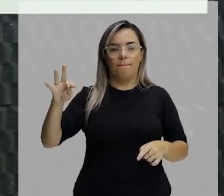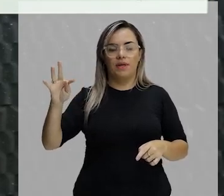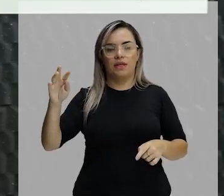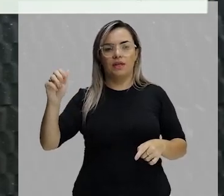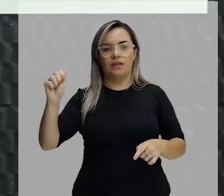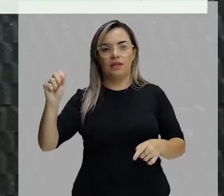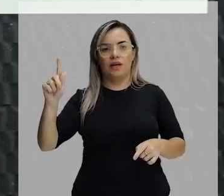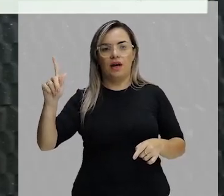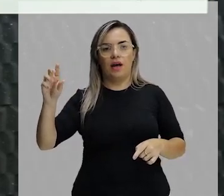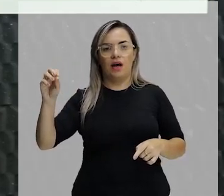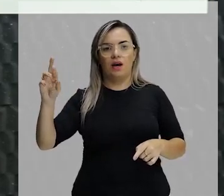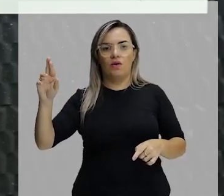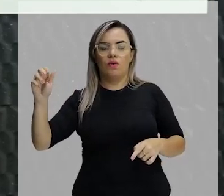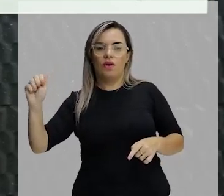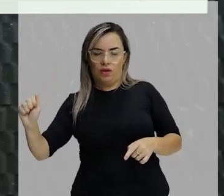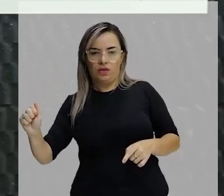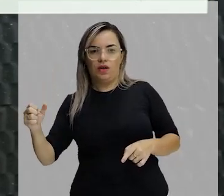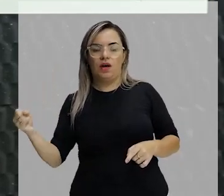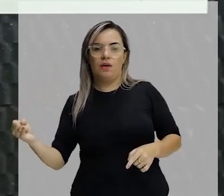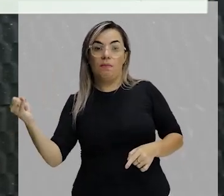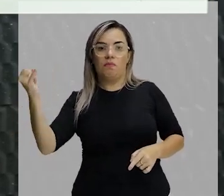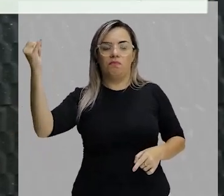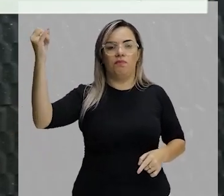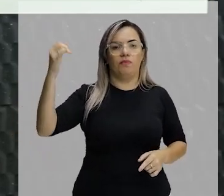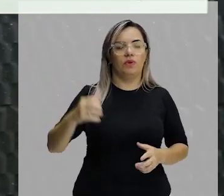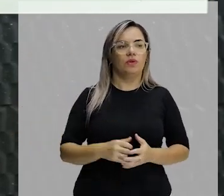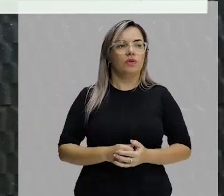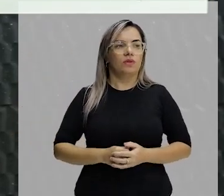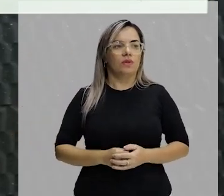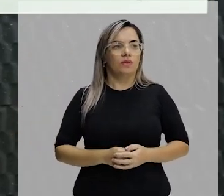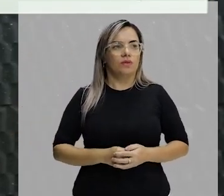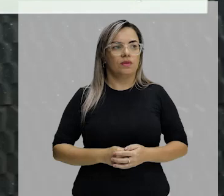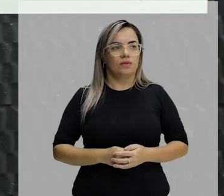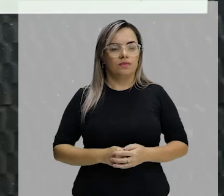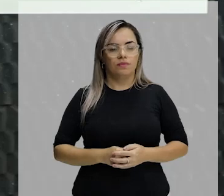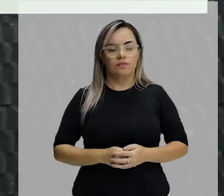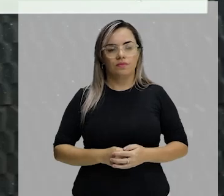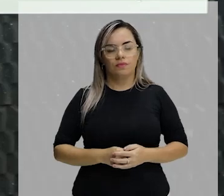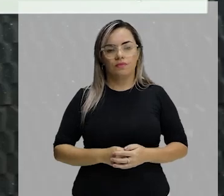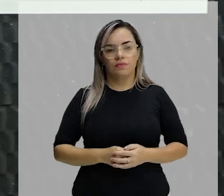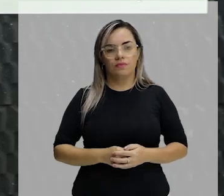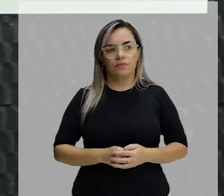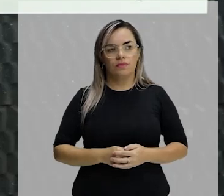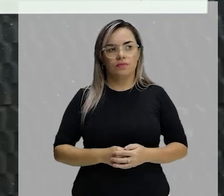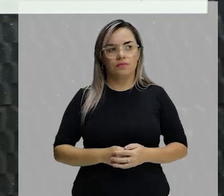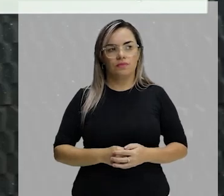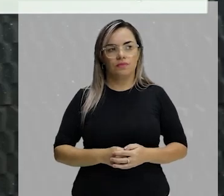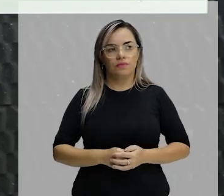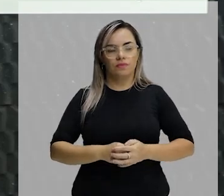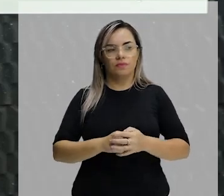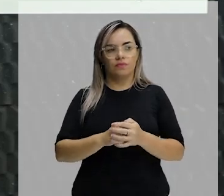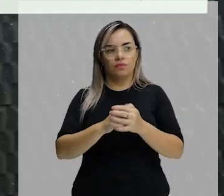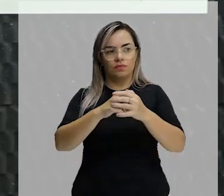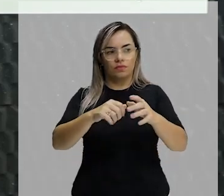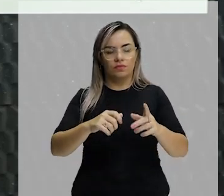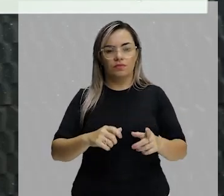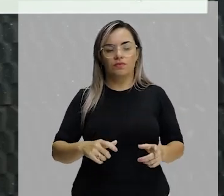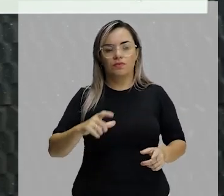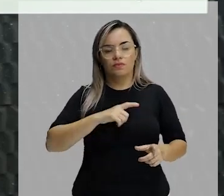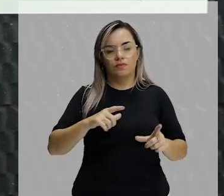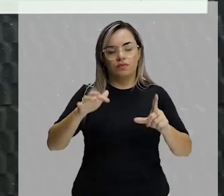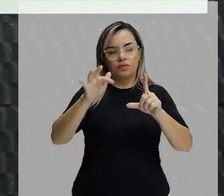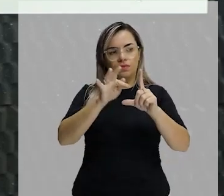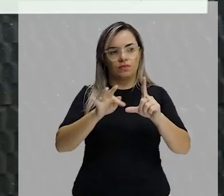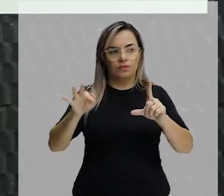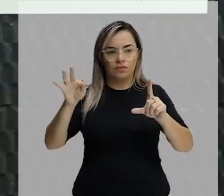veja a importância dele na geometria. Então, se eu aplicar essa diagonal aqui, a minha hipotenusa, você vai ter que